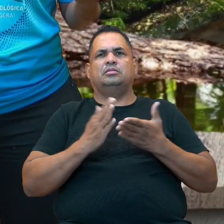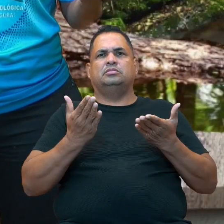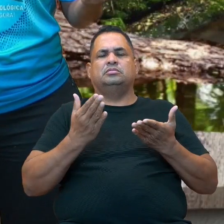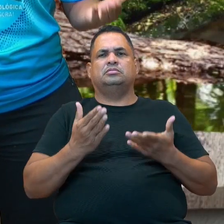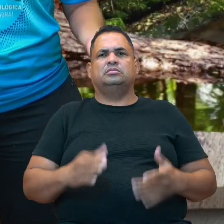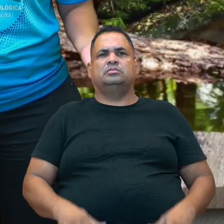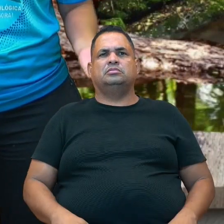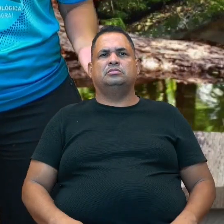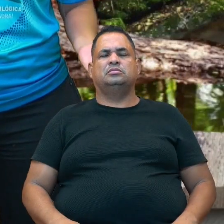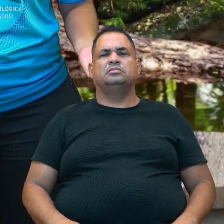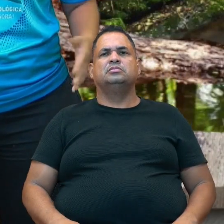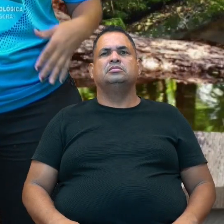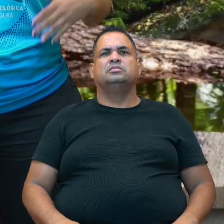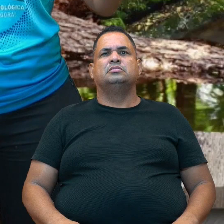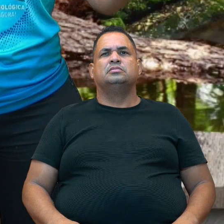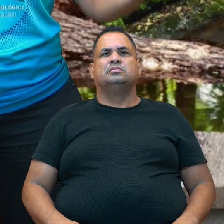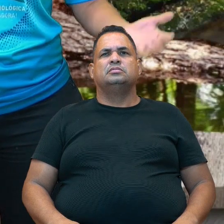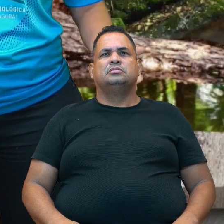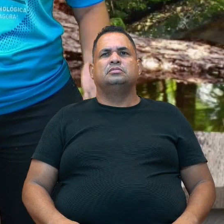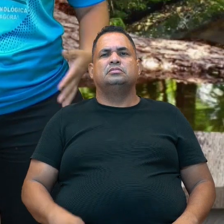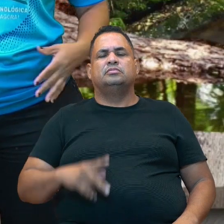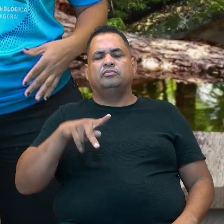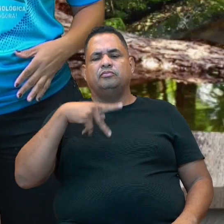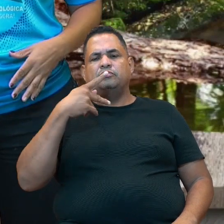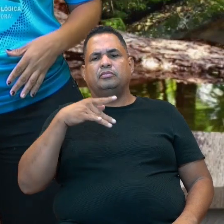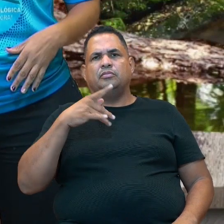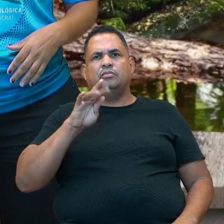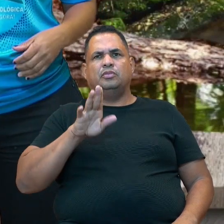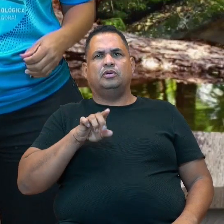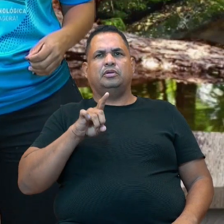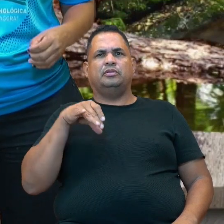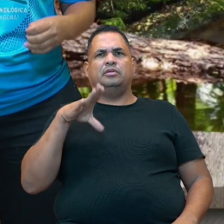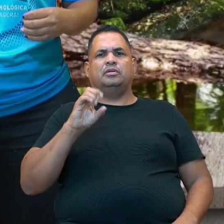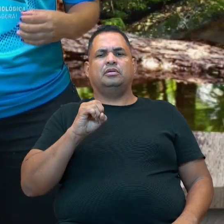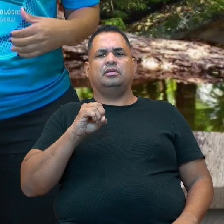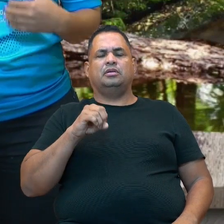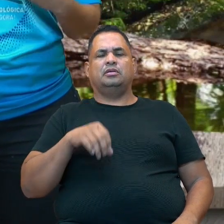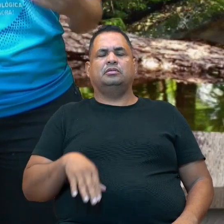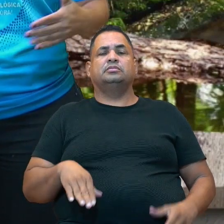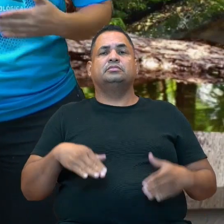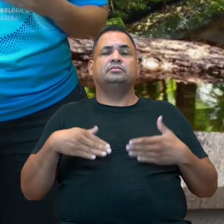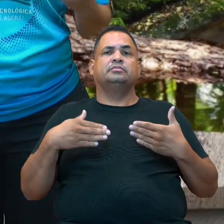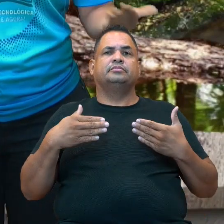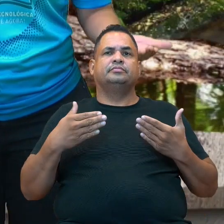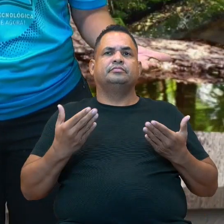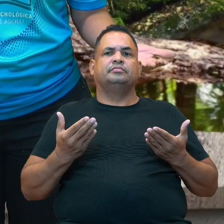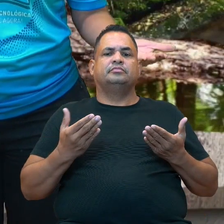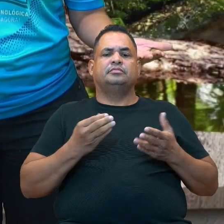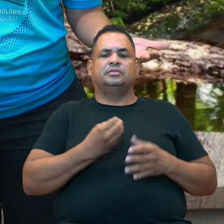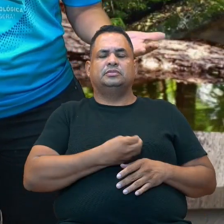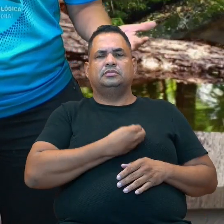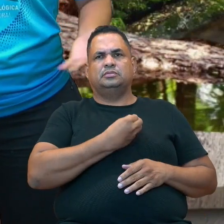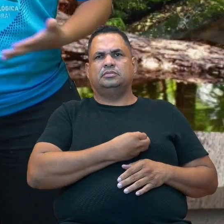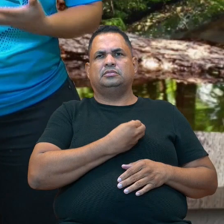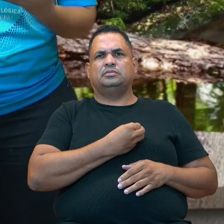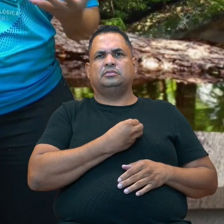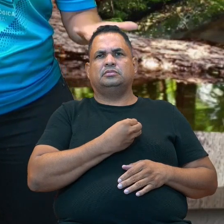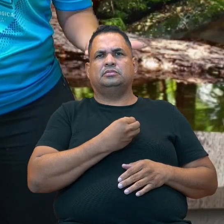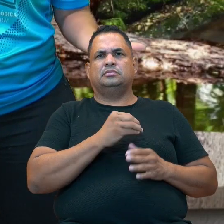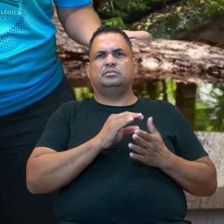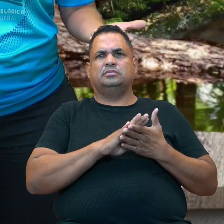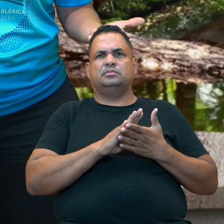nos invertebrados, tá? Falamos dos poríferos, dos quinidários, né? E esses organismos, com essa